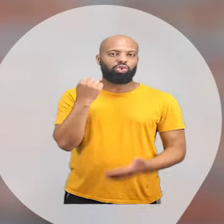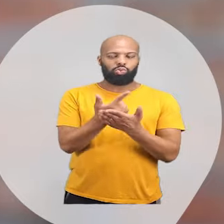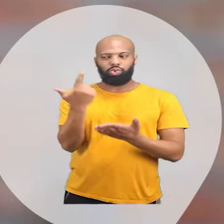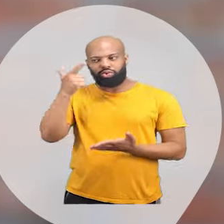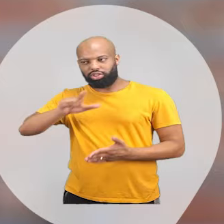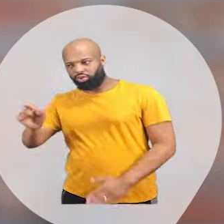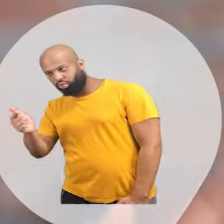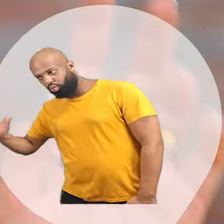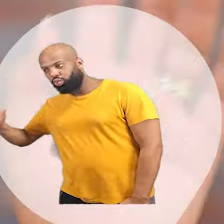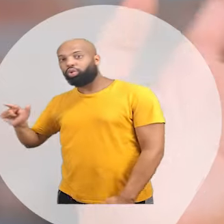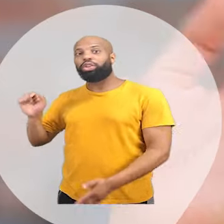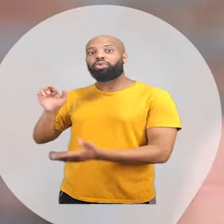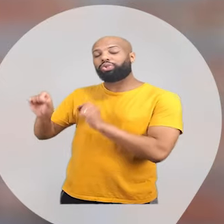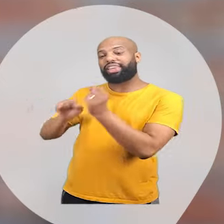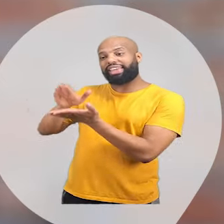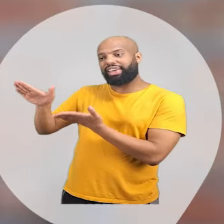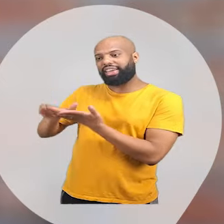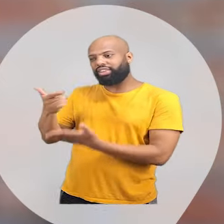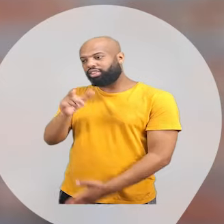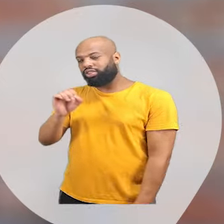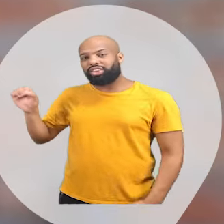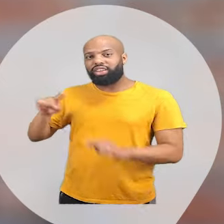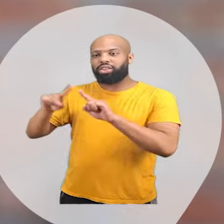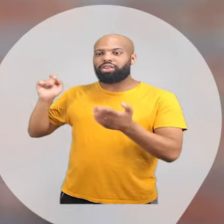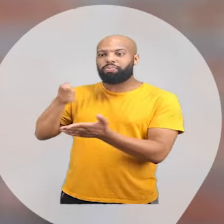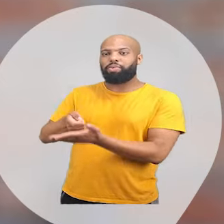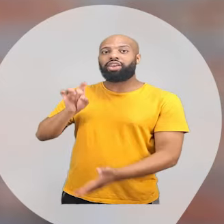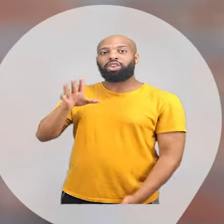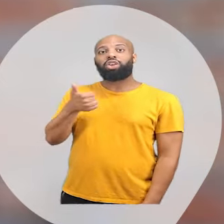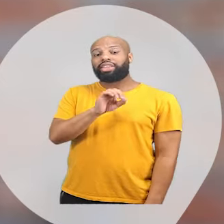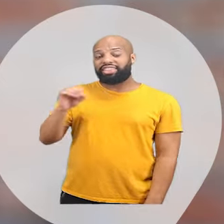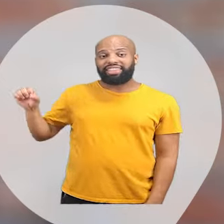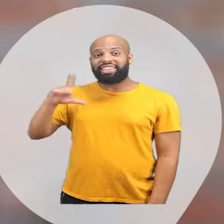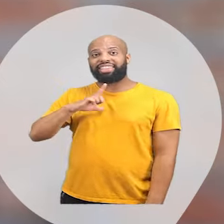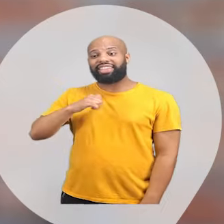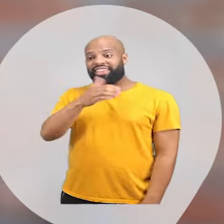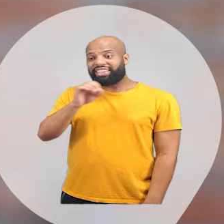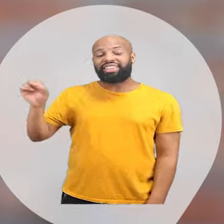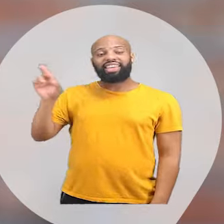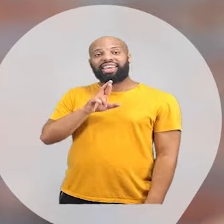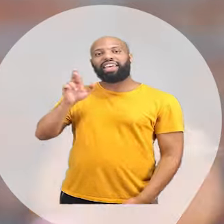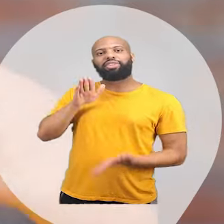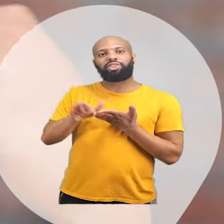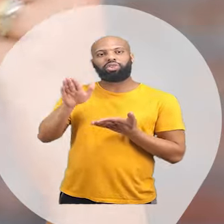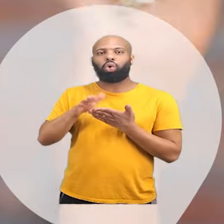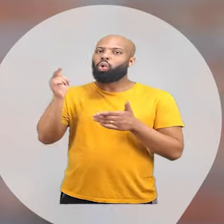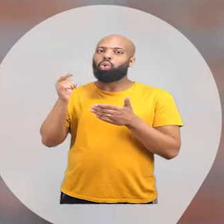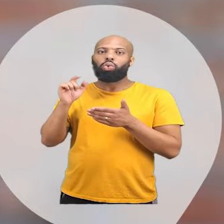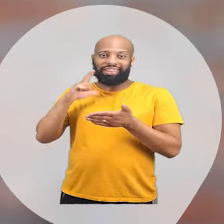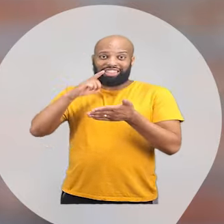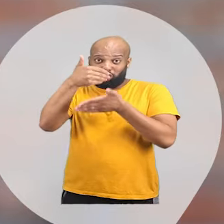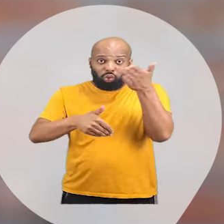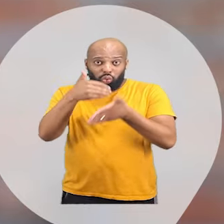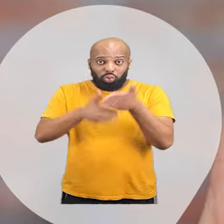um prato ganhar o outro lá você gasta 200 mas paga só 100 não tem r$ 100 de desconto são